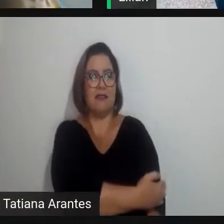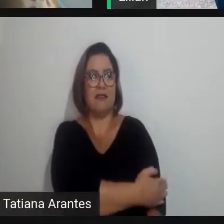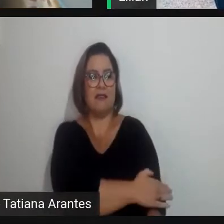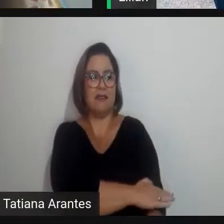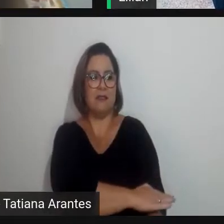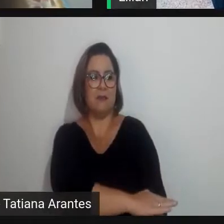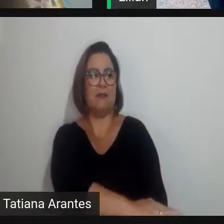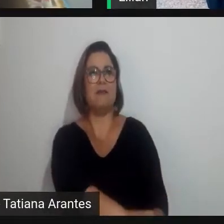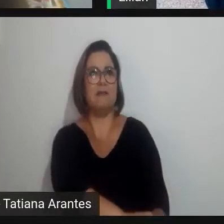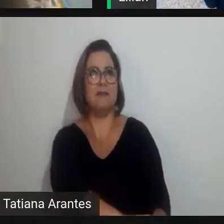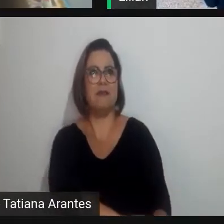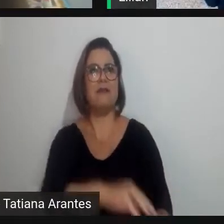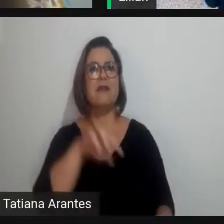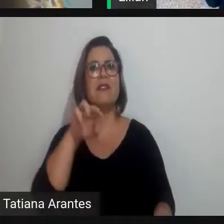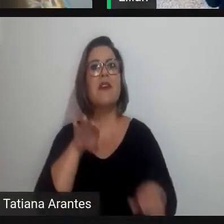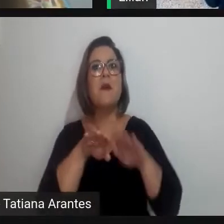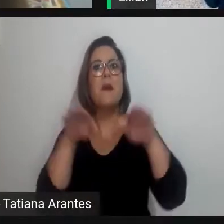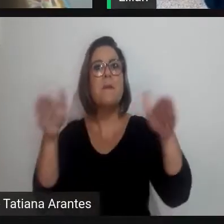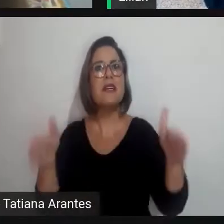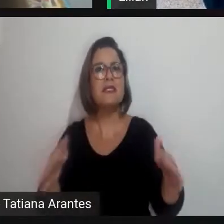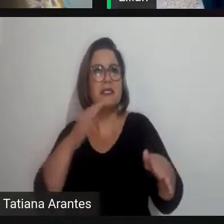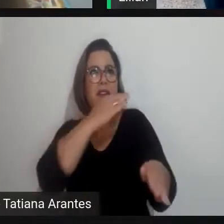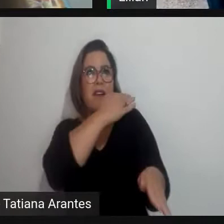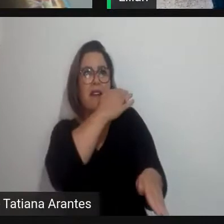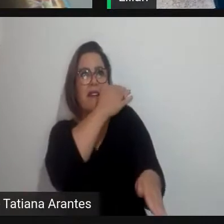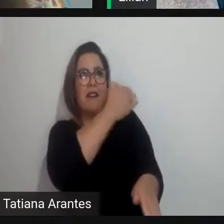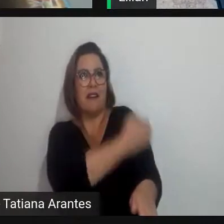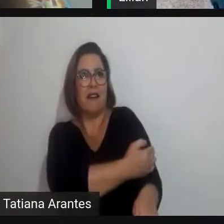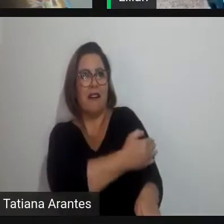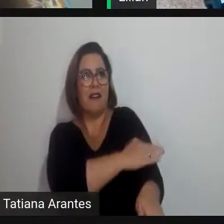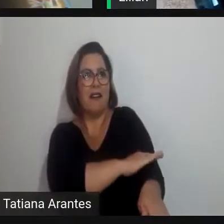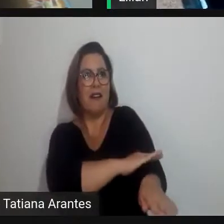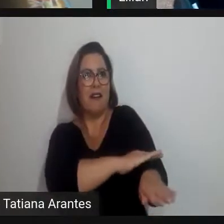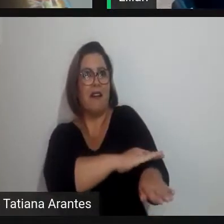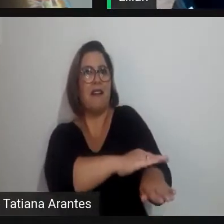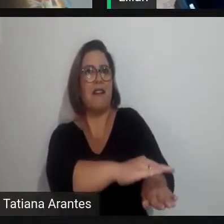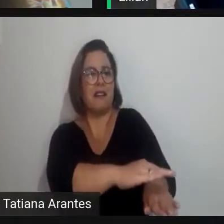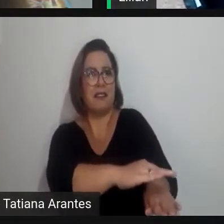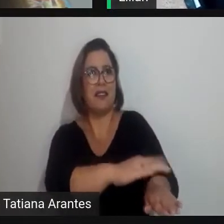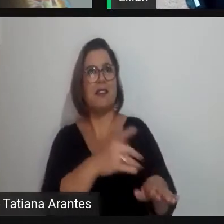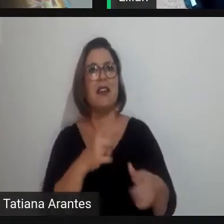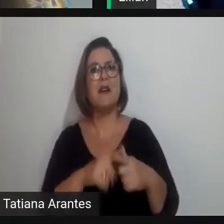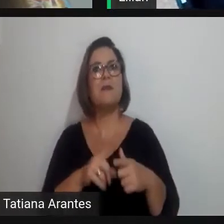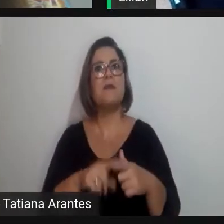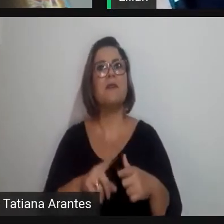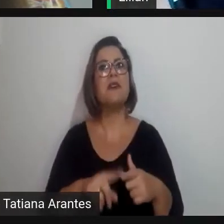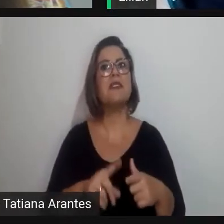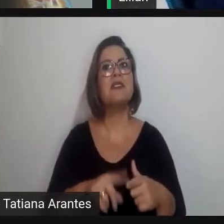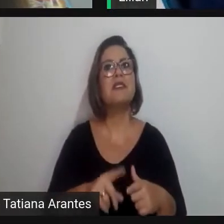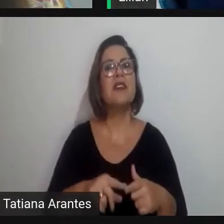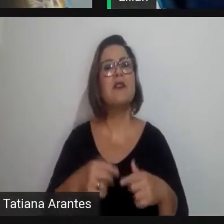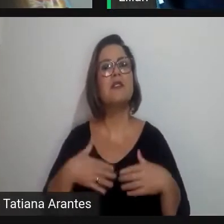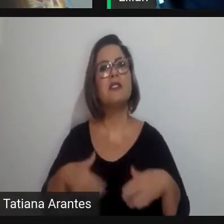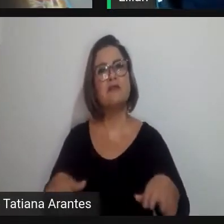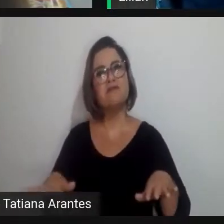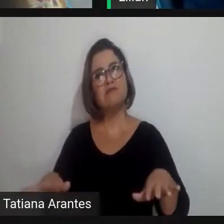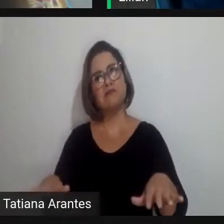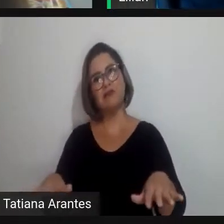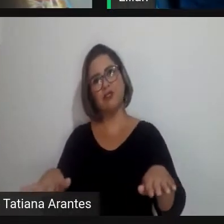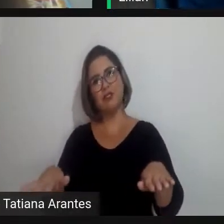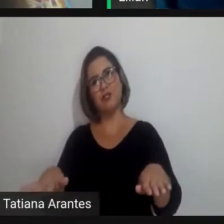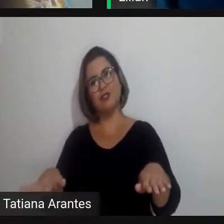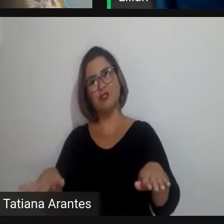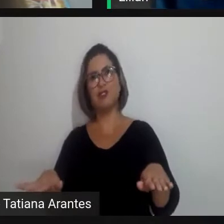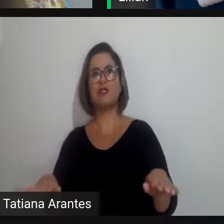mesa. Isso me dá a garantia de que quando eu estiver aqui no meu posto de trabalho, eu não